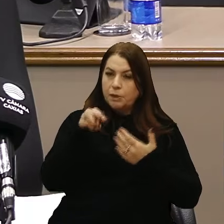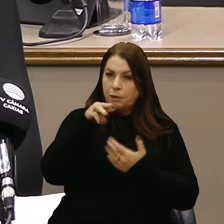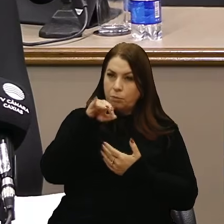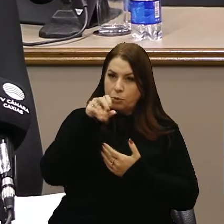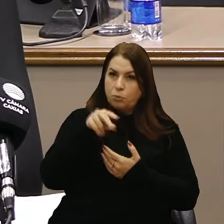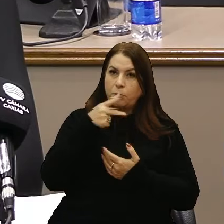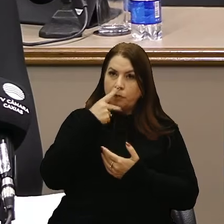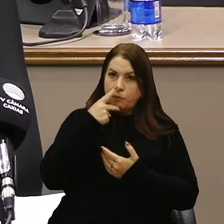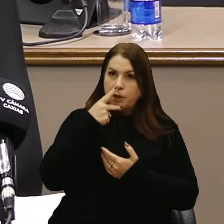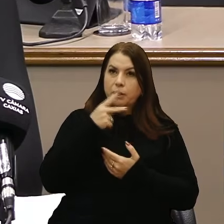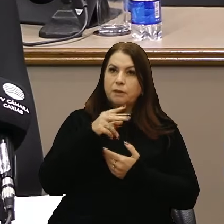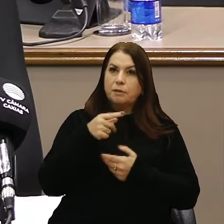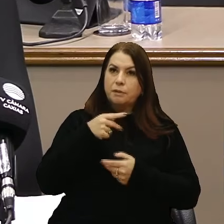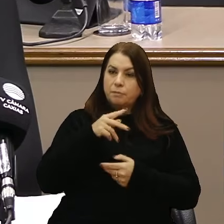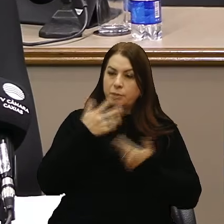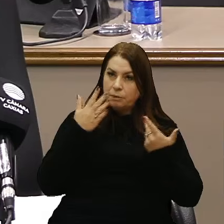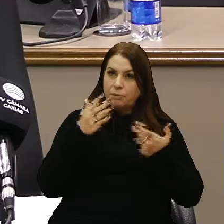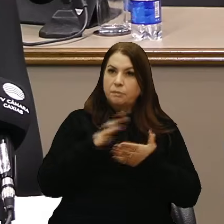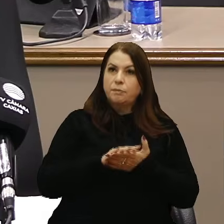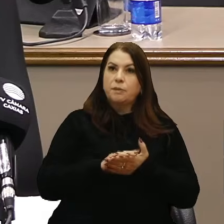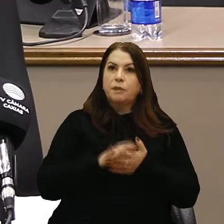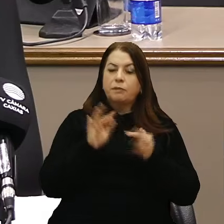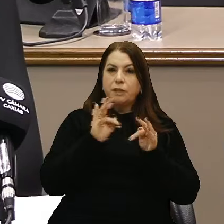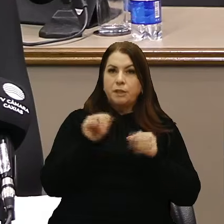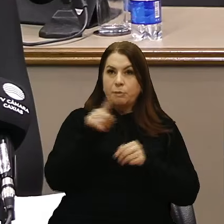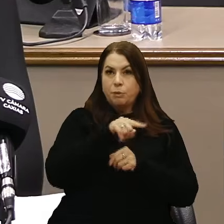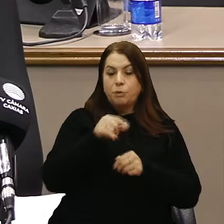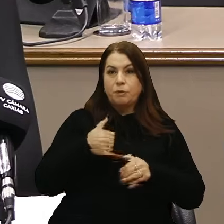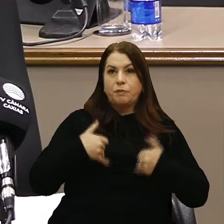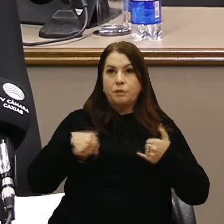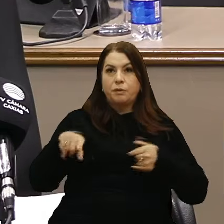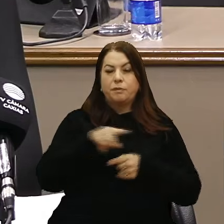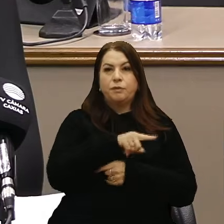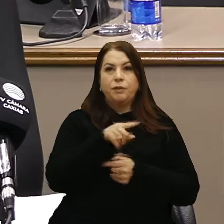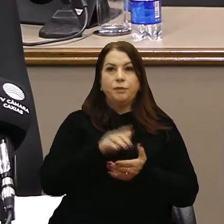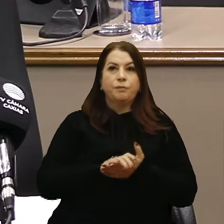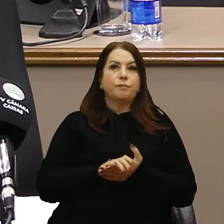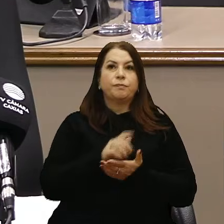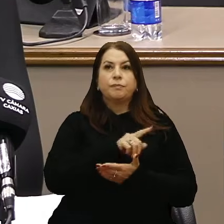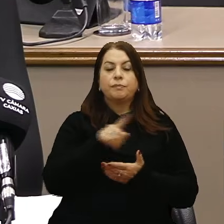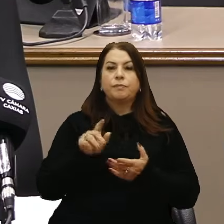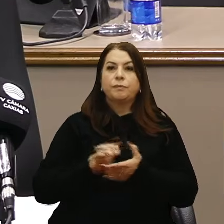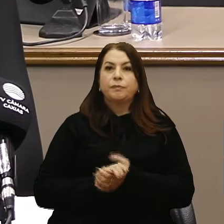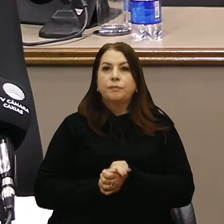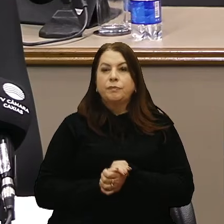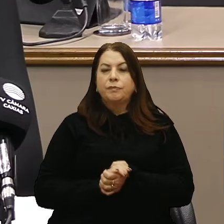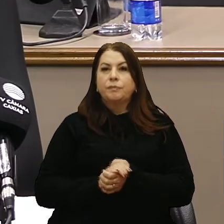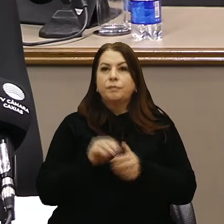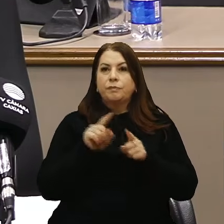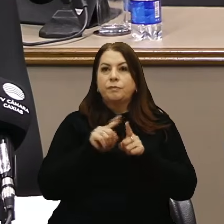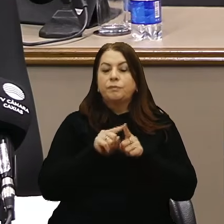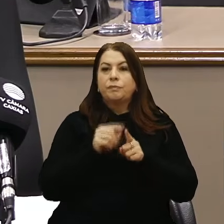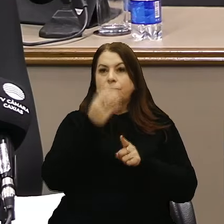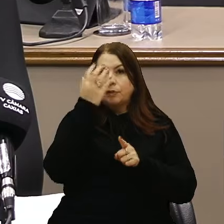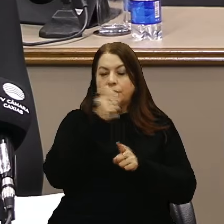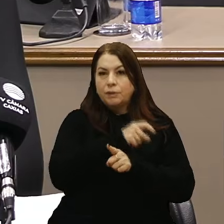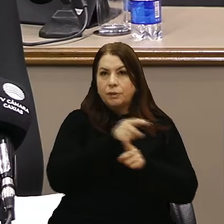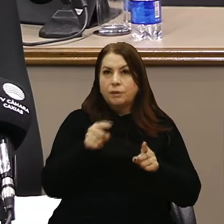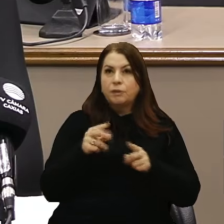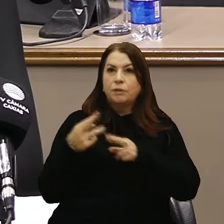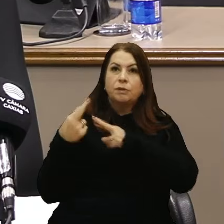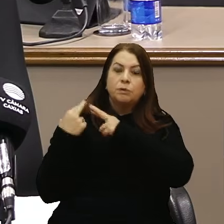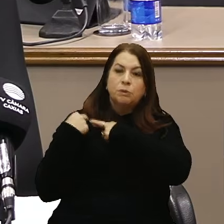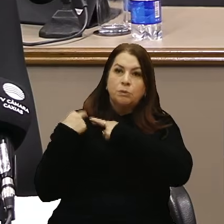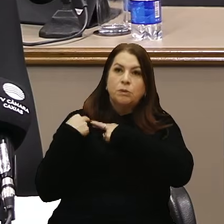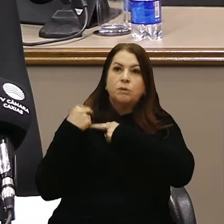traz aqui hoje, como eu já te falei antes, te felicitei pela passagem do teu aniversário, trabalhamos juntos, sei da tua competência, sei da tua seriedade, responsabilidade